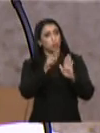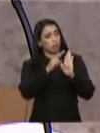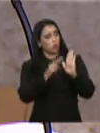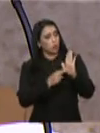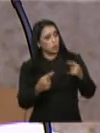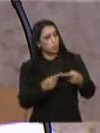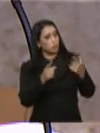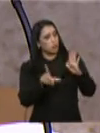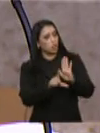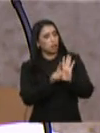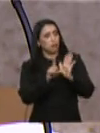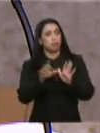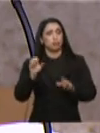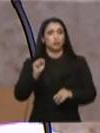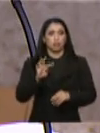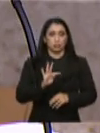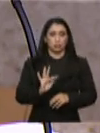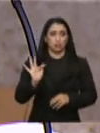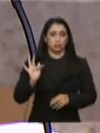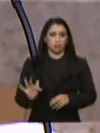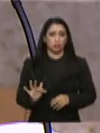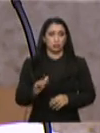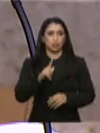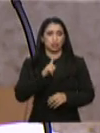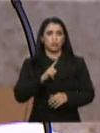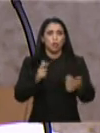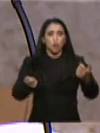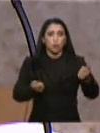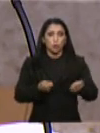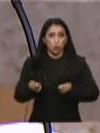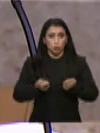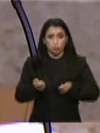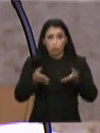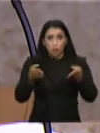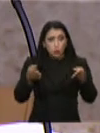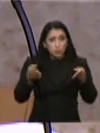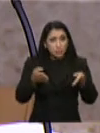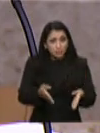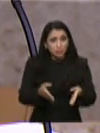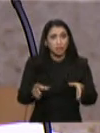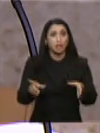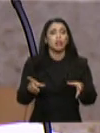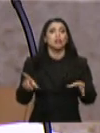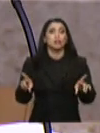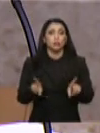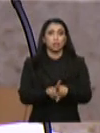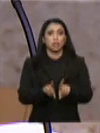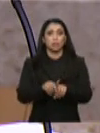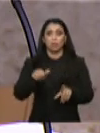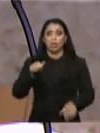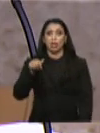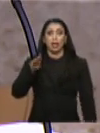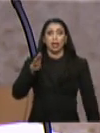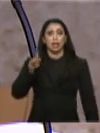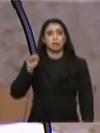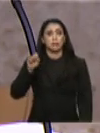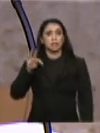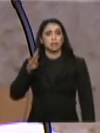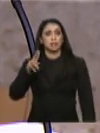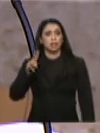legal pelo Supremo Tribunal Federal na via do controle concentrado e abstrato de constitucionalidade.